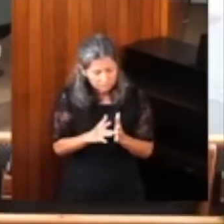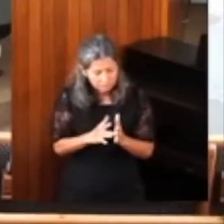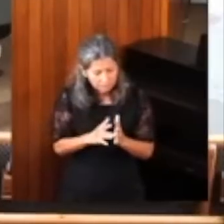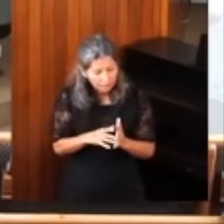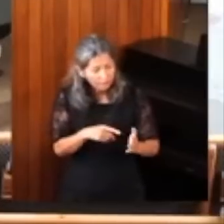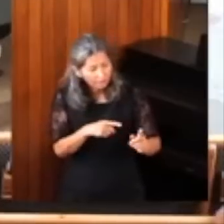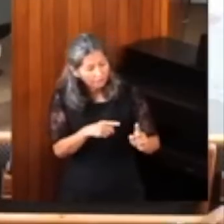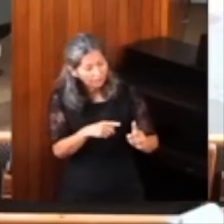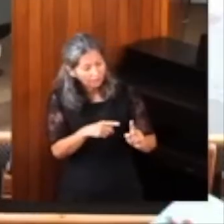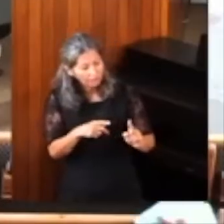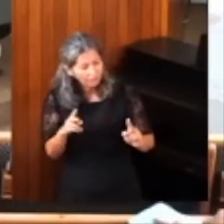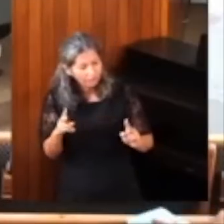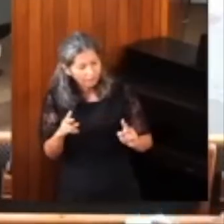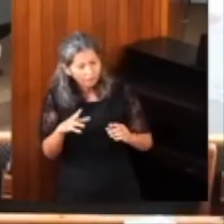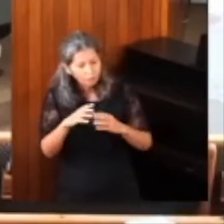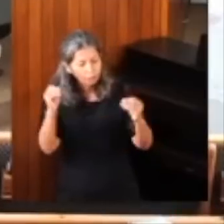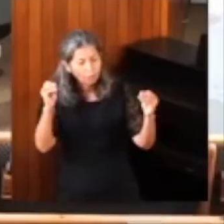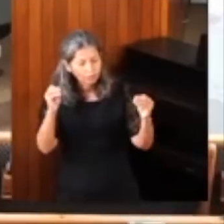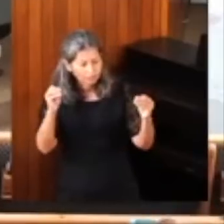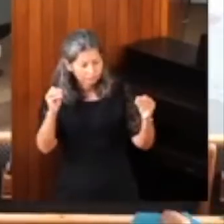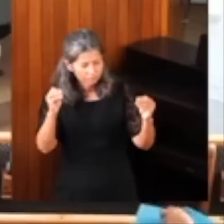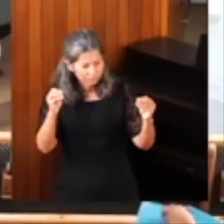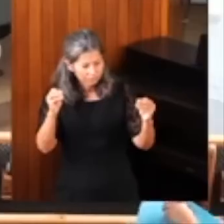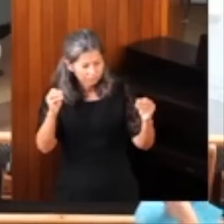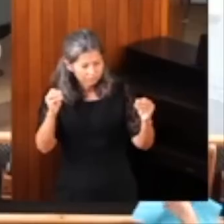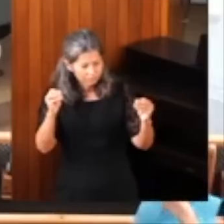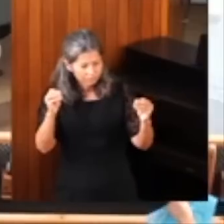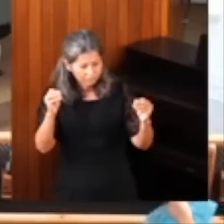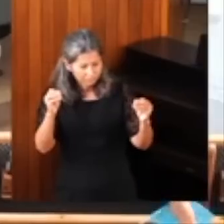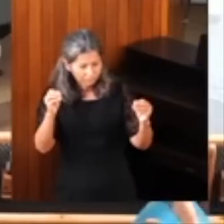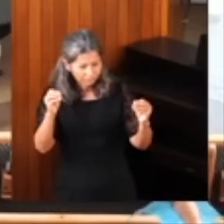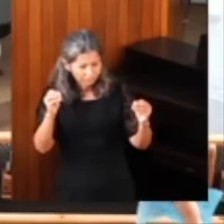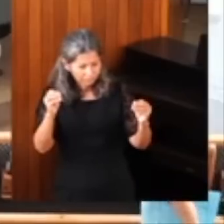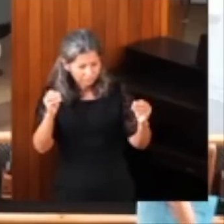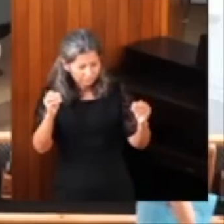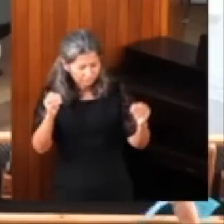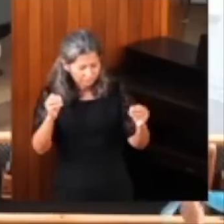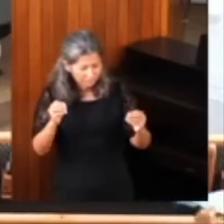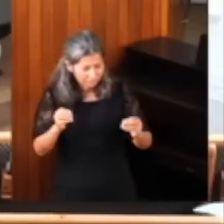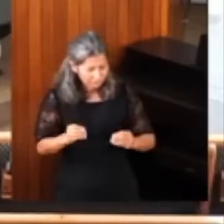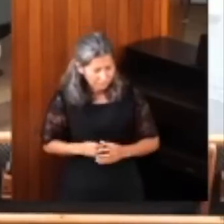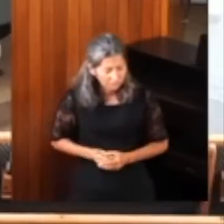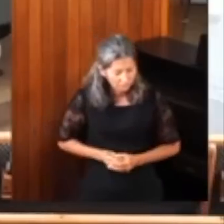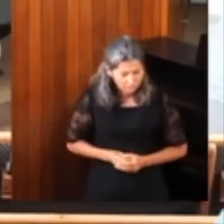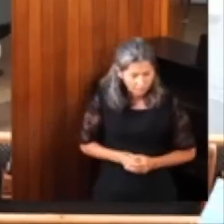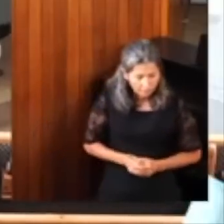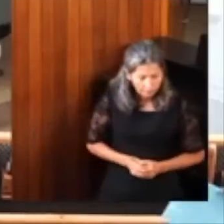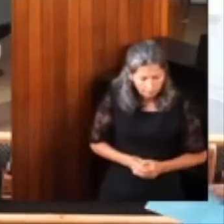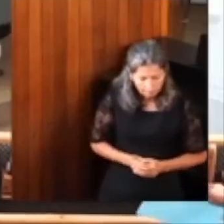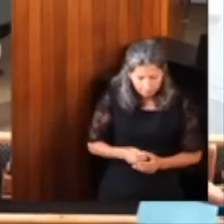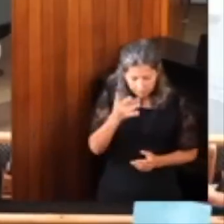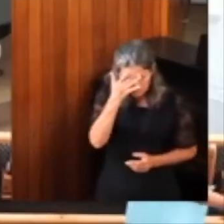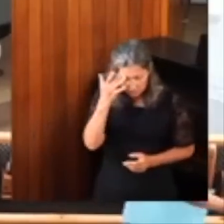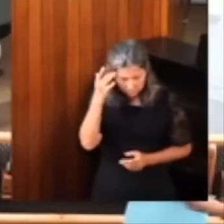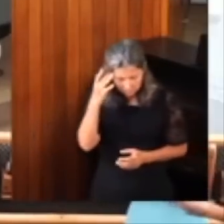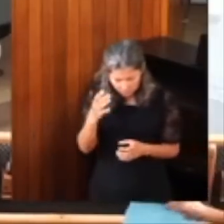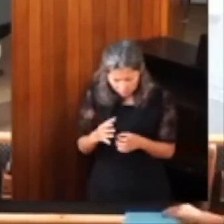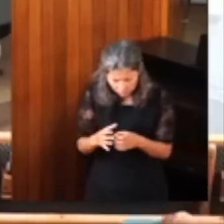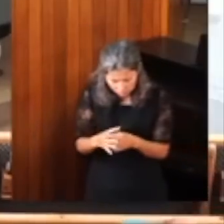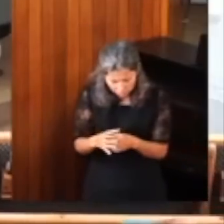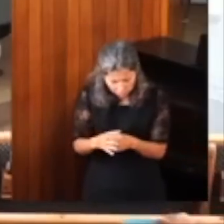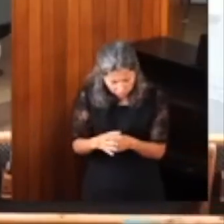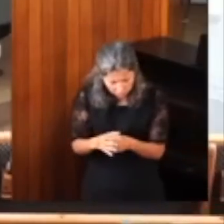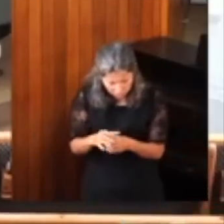quando passa a data, a maioria vai embora, mas um punhadinho ficou firme, orando a Deus, pedindo luz e compreensão.